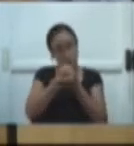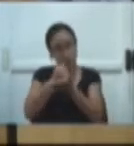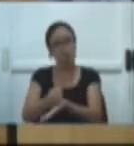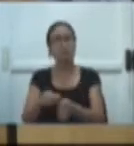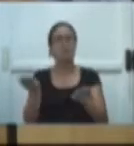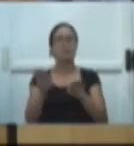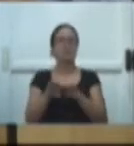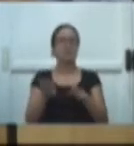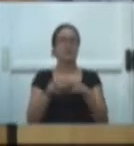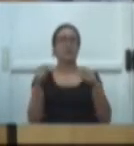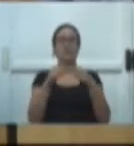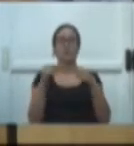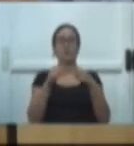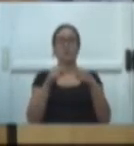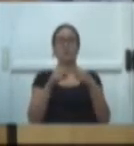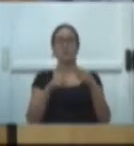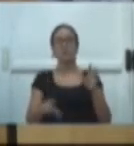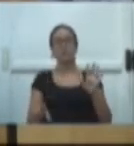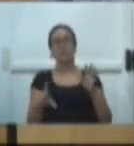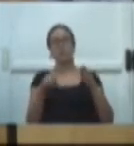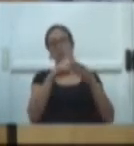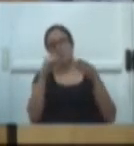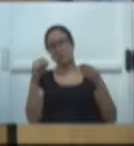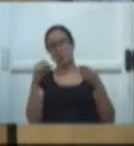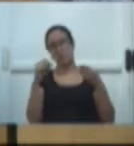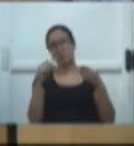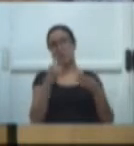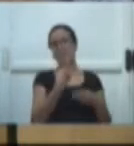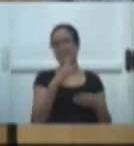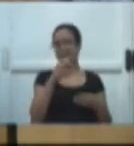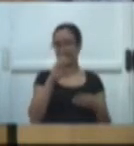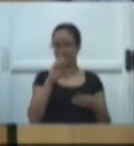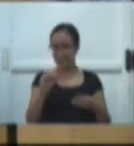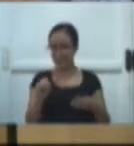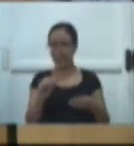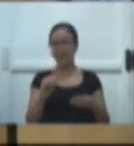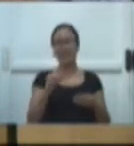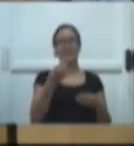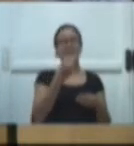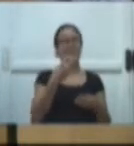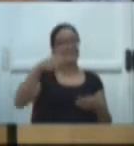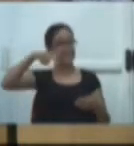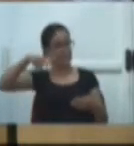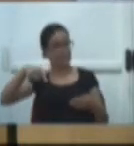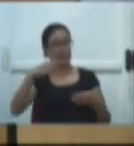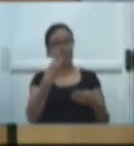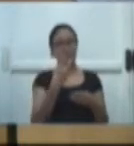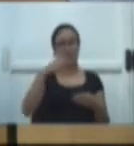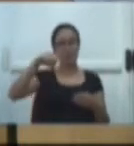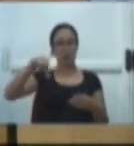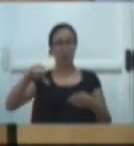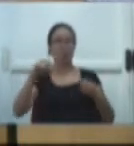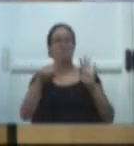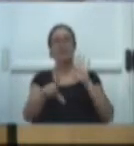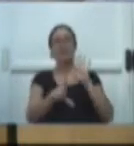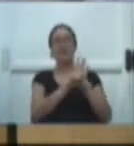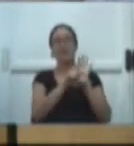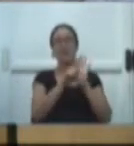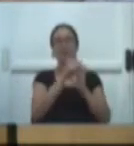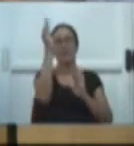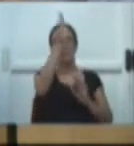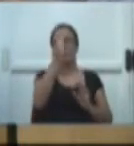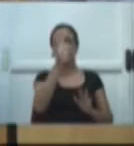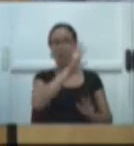do artigo 37, artigo 29, 6 da Constituição Federal de 88 e da outras providências.